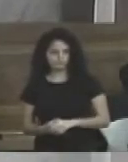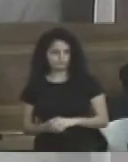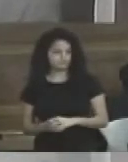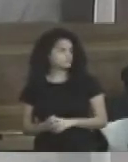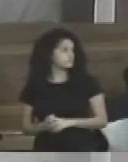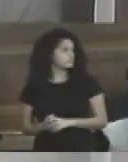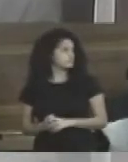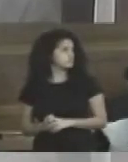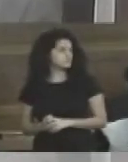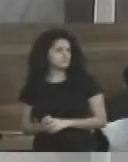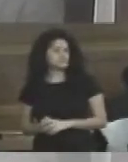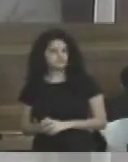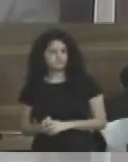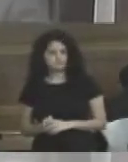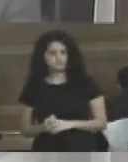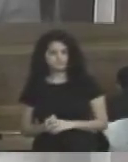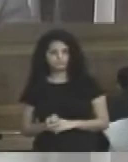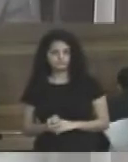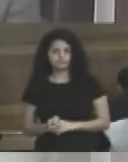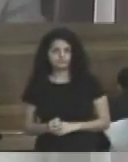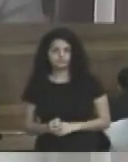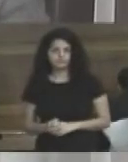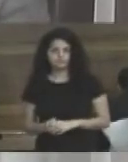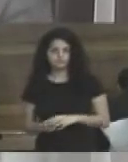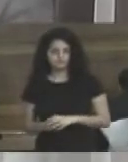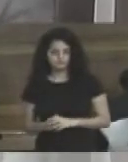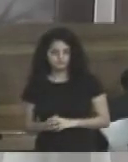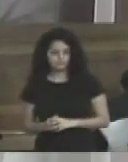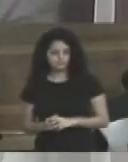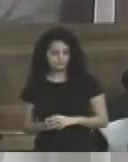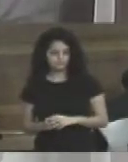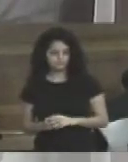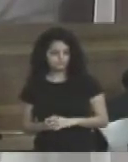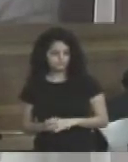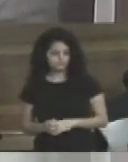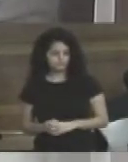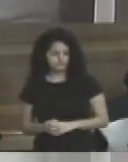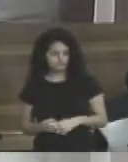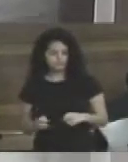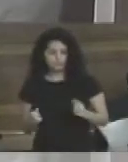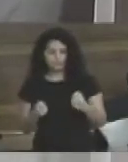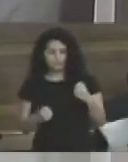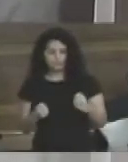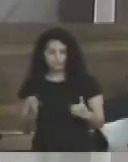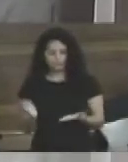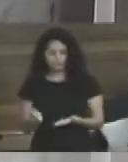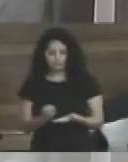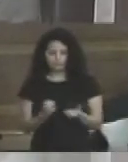A PM trabalhou na enseada. No Bracuí, um veículo recuperado.